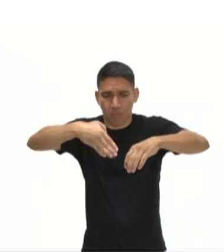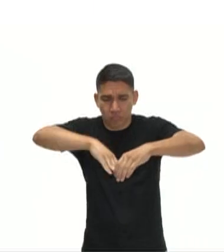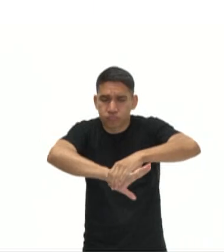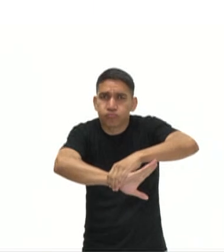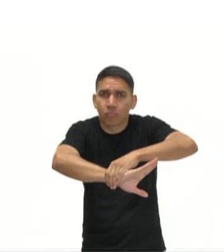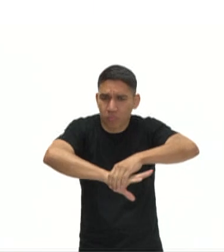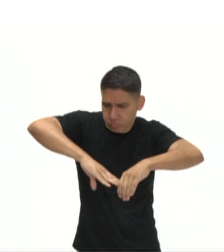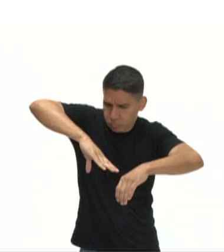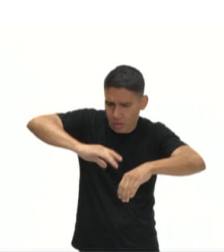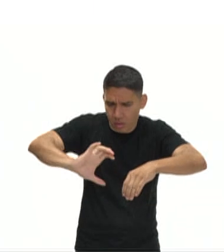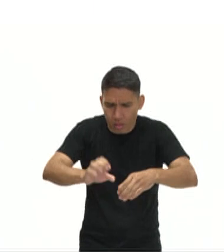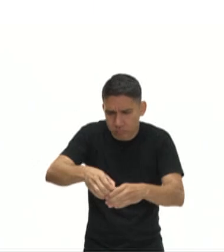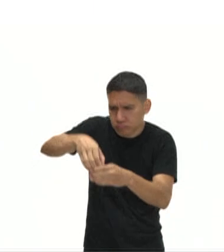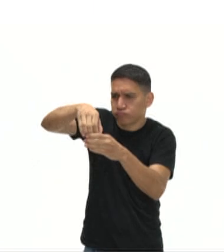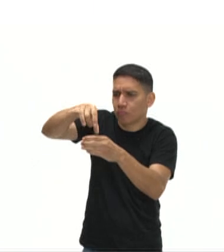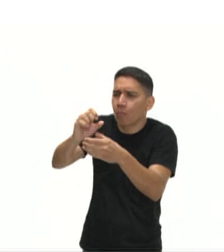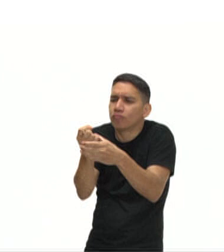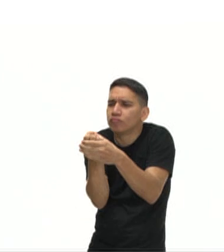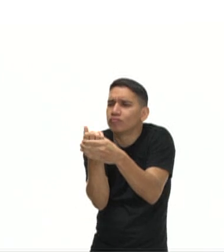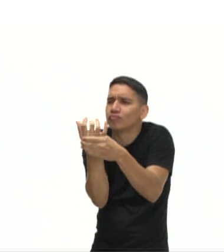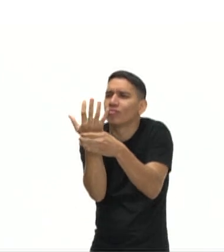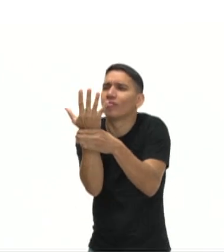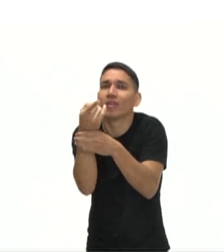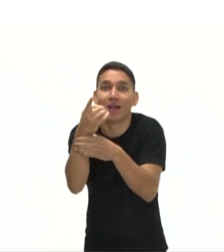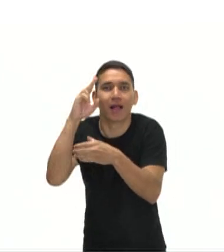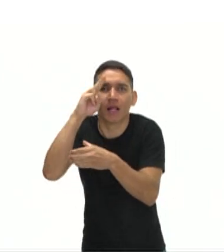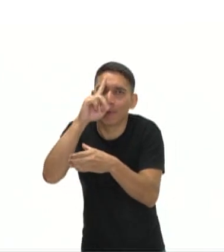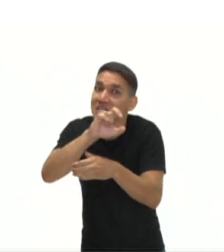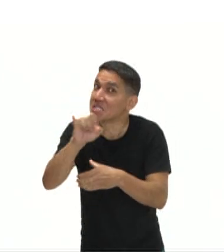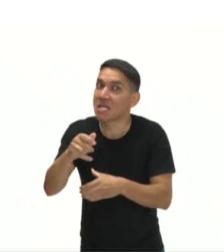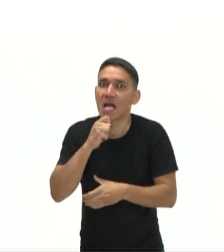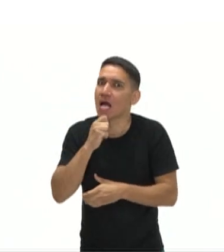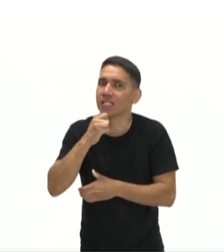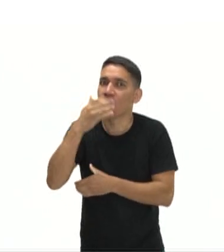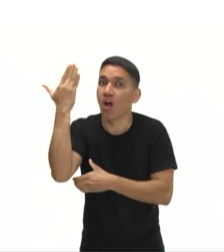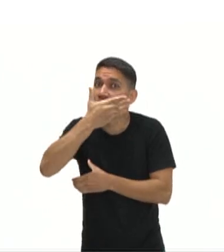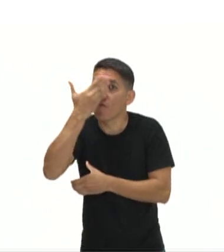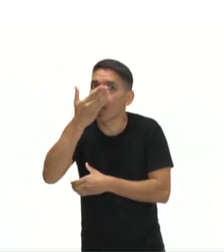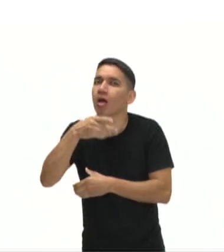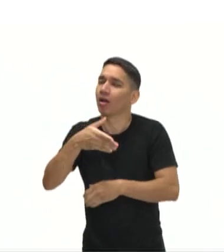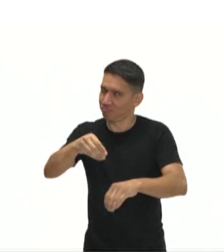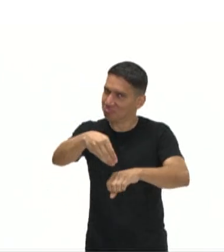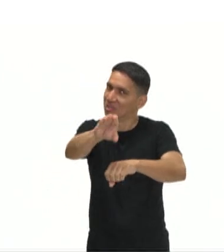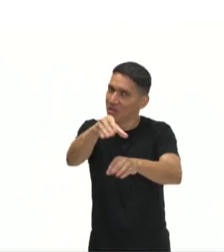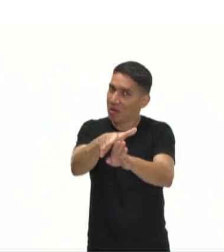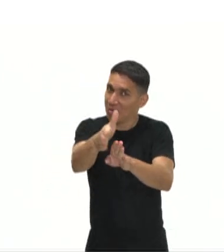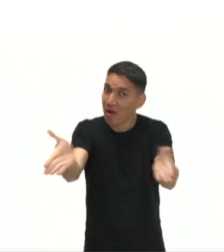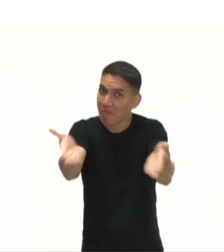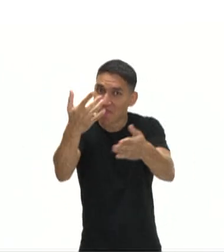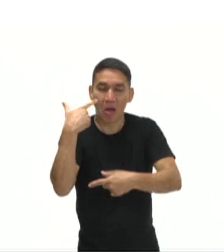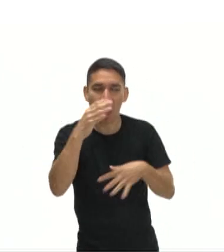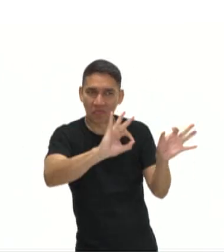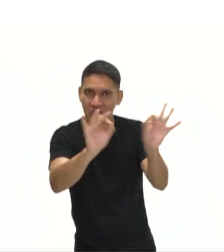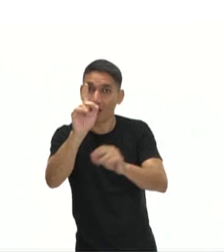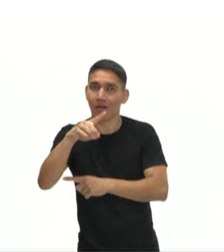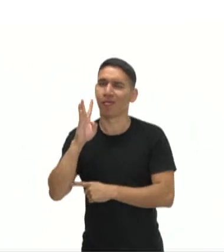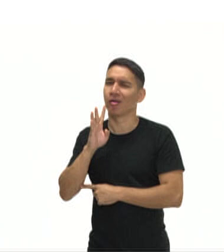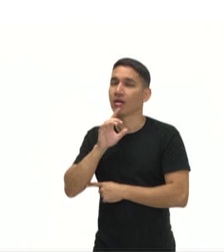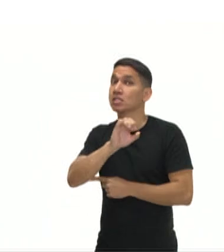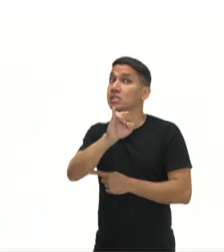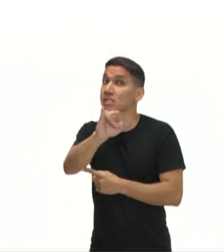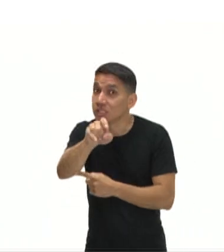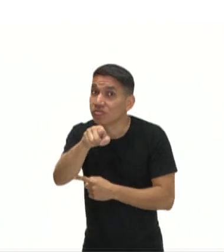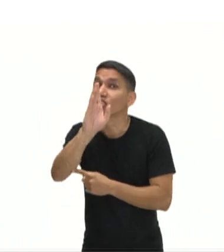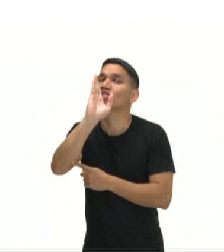uma plantinha. Vocês lembram? Se você não assistiu esse filme, eu recomendo. Ele é muito legal. Se